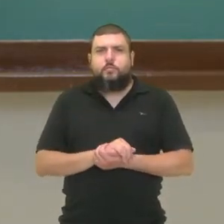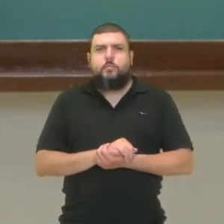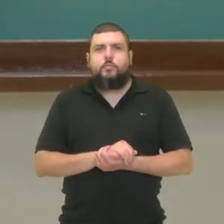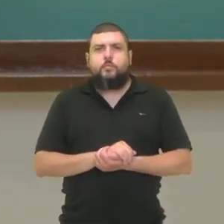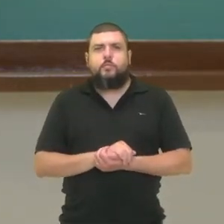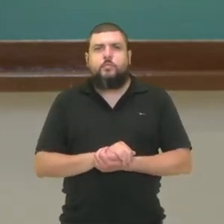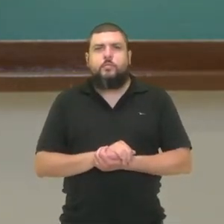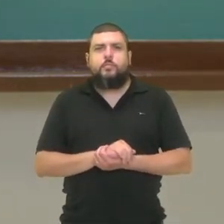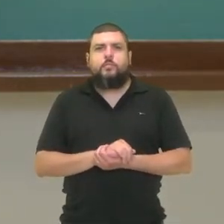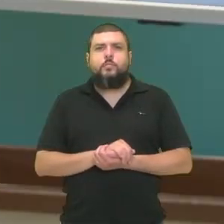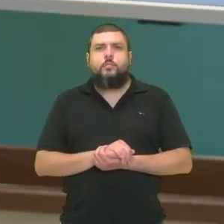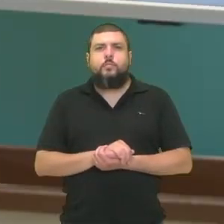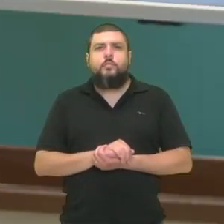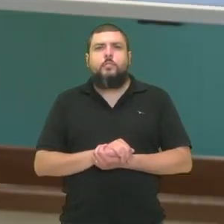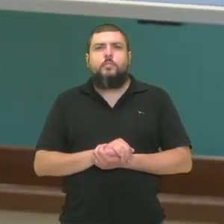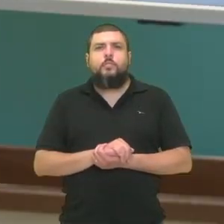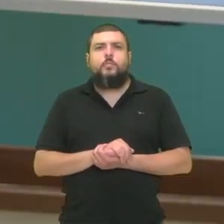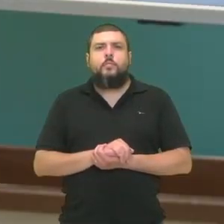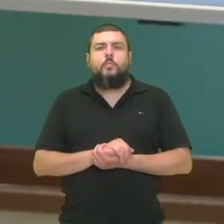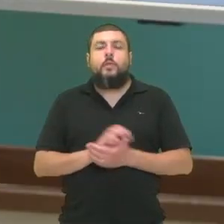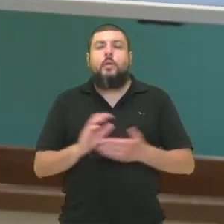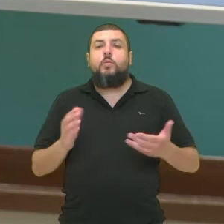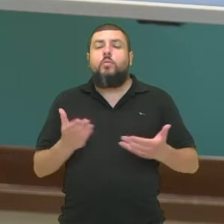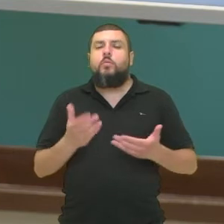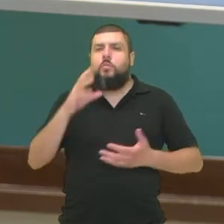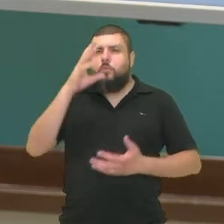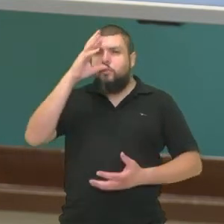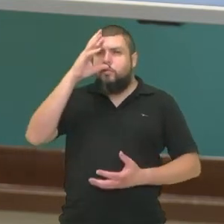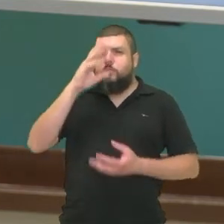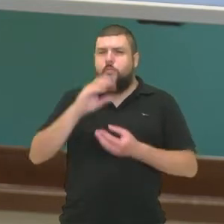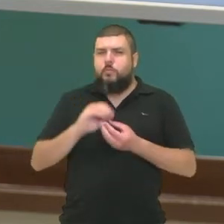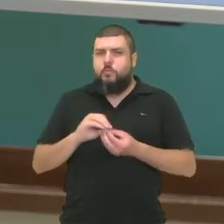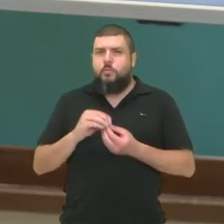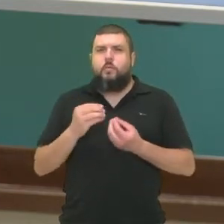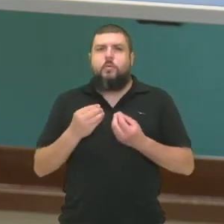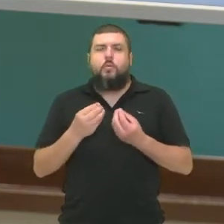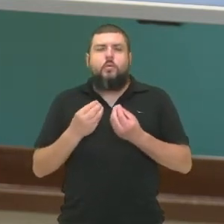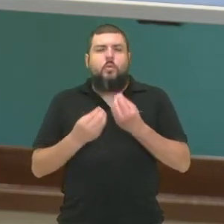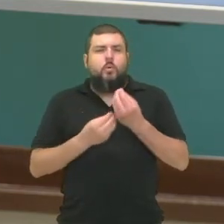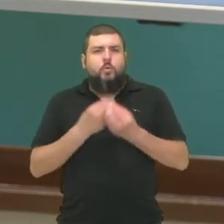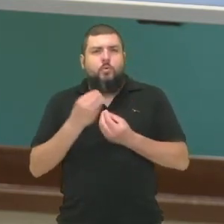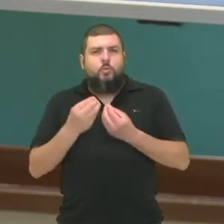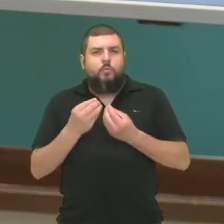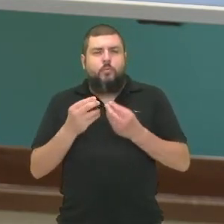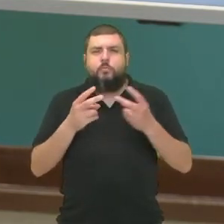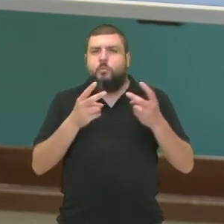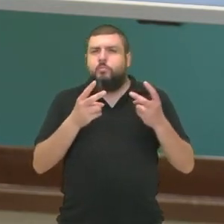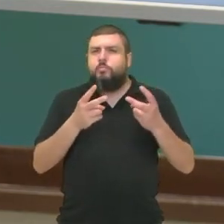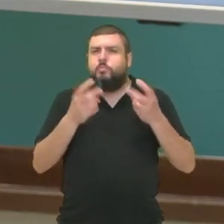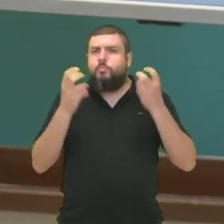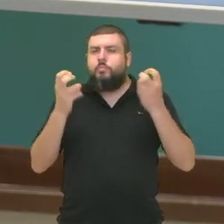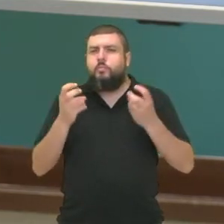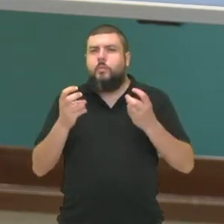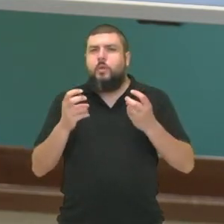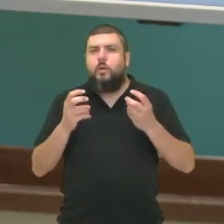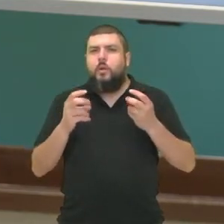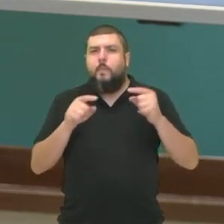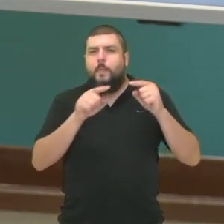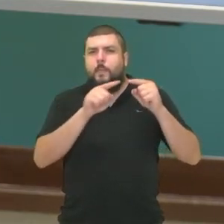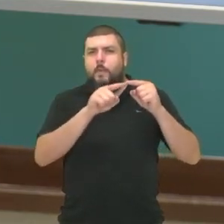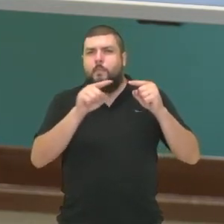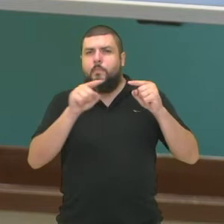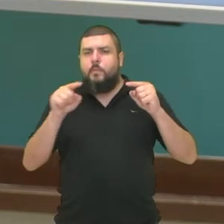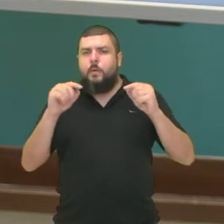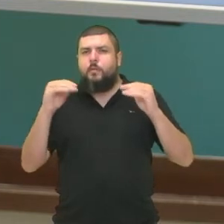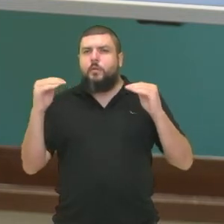lá, nós vamos compreender quais condições que fazem a gente perceber que os pontos estão alinhados, porque a gente tanto